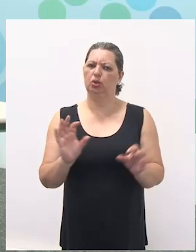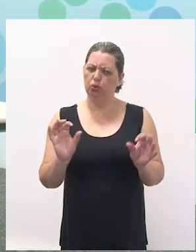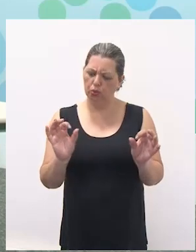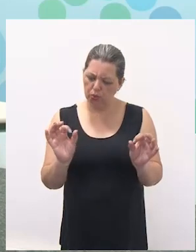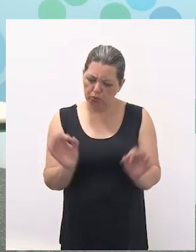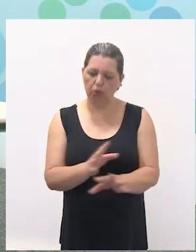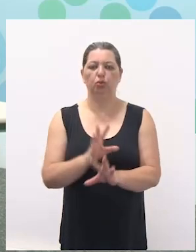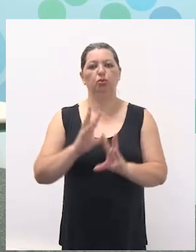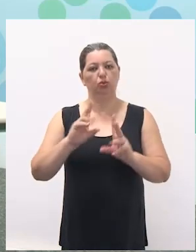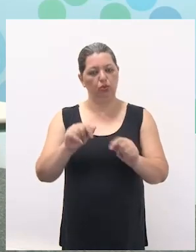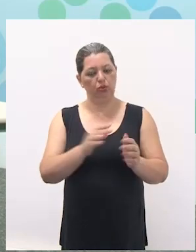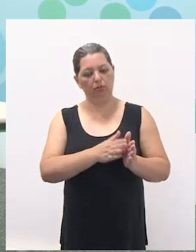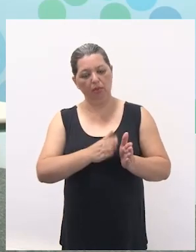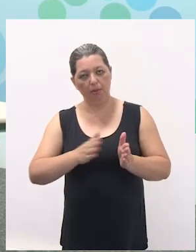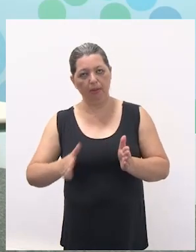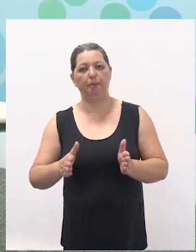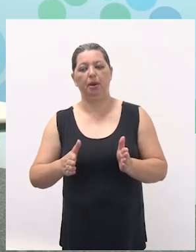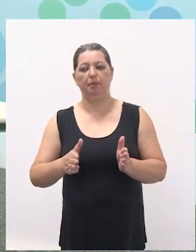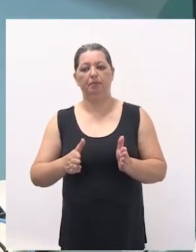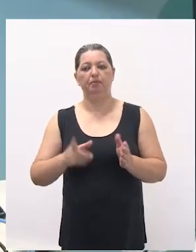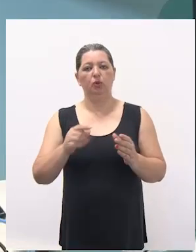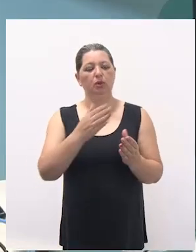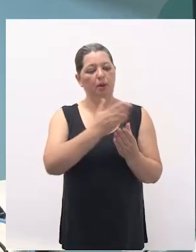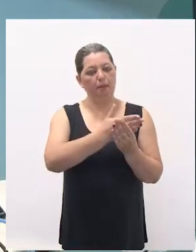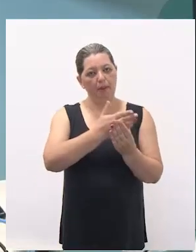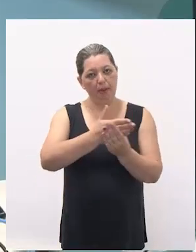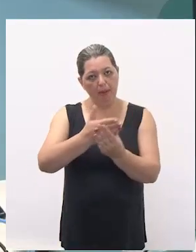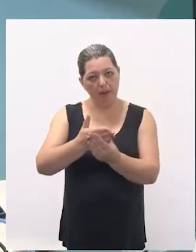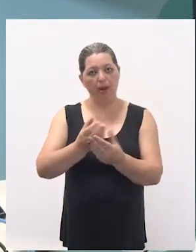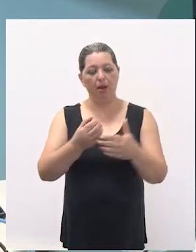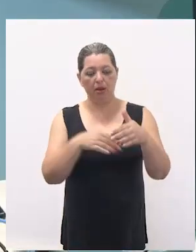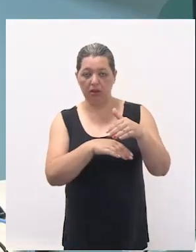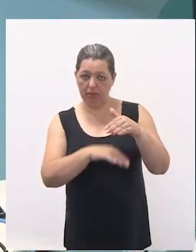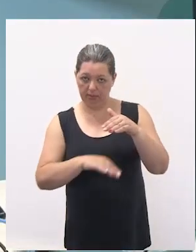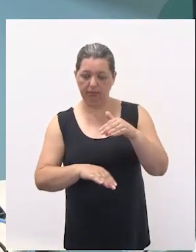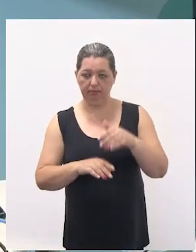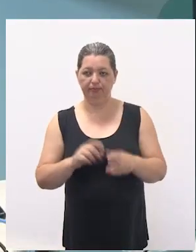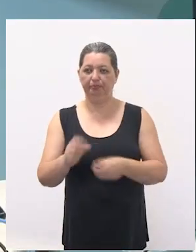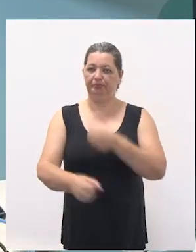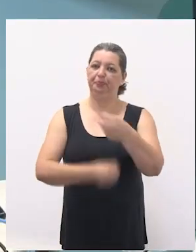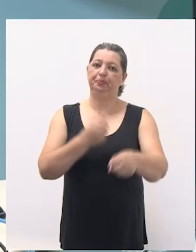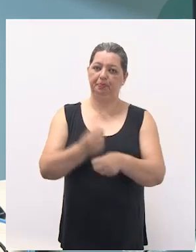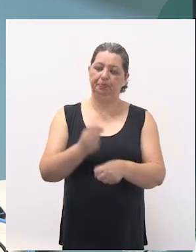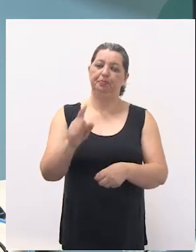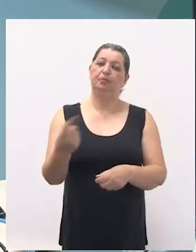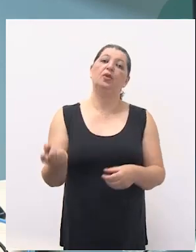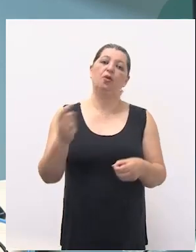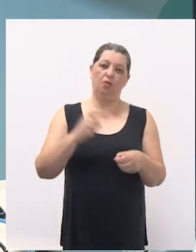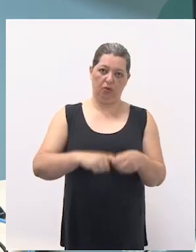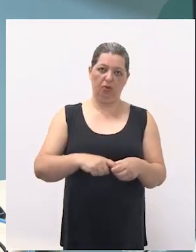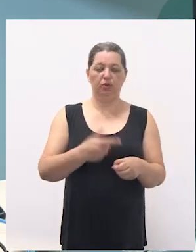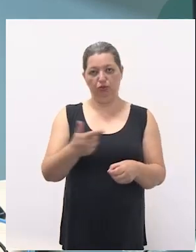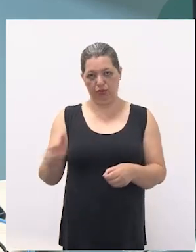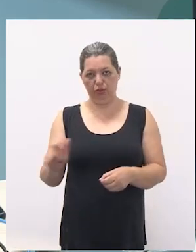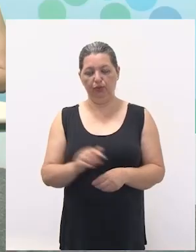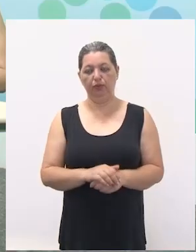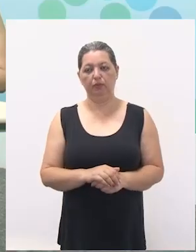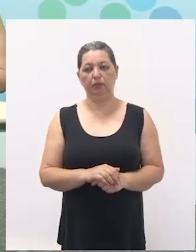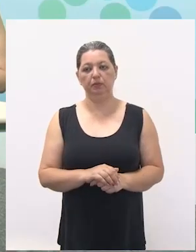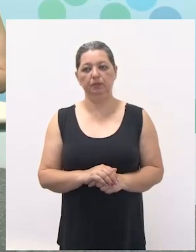né, zerado tudo em branco, sem nenhuma turma, e o ano que vem retoma o processo, né? Ô,